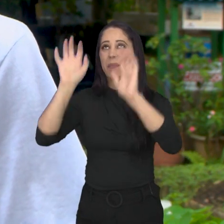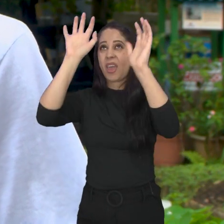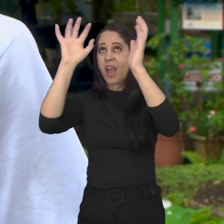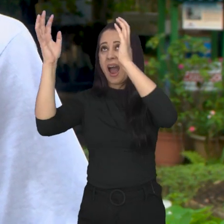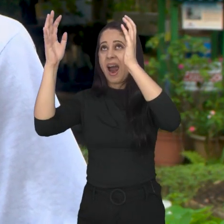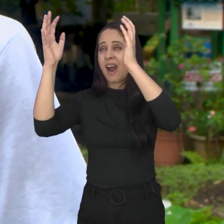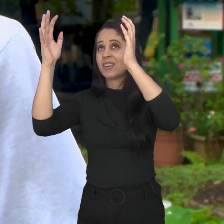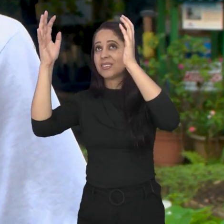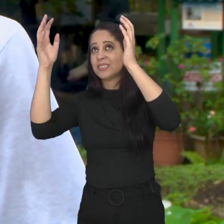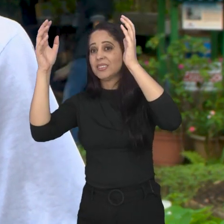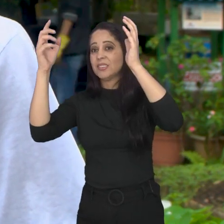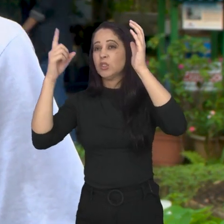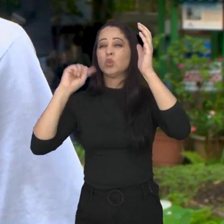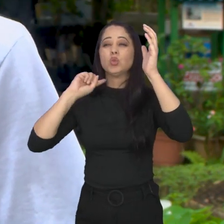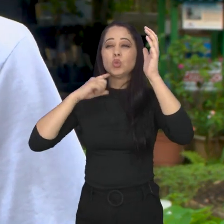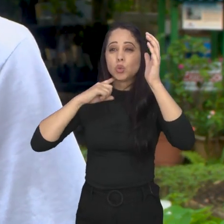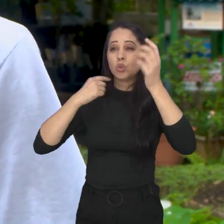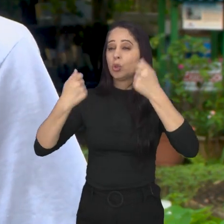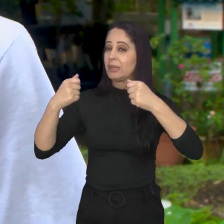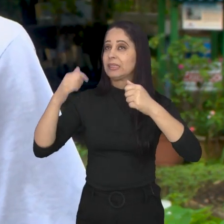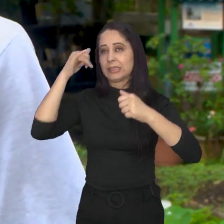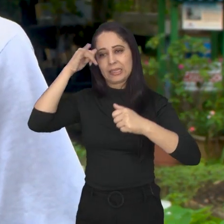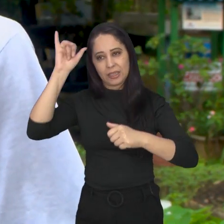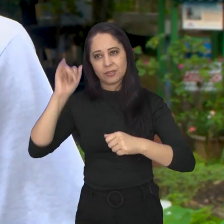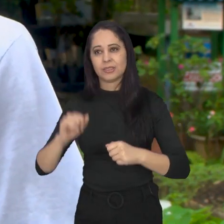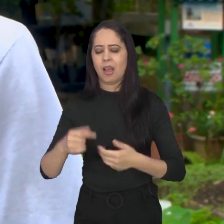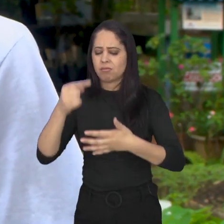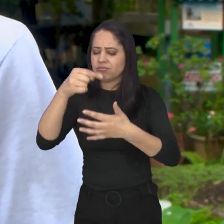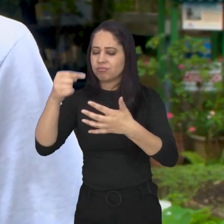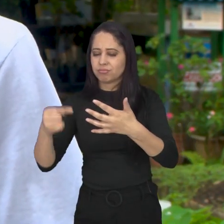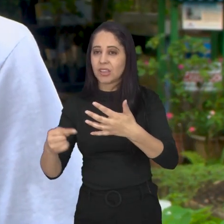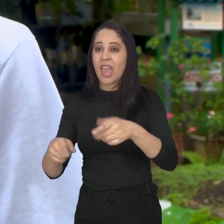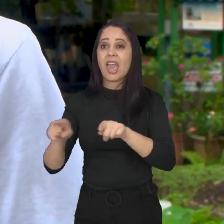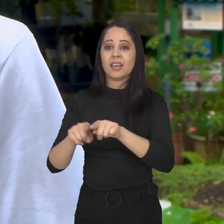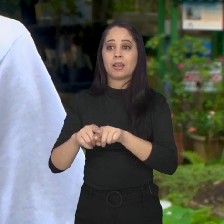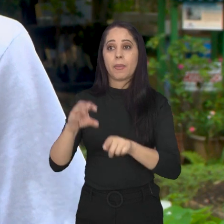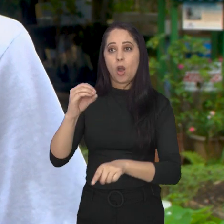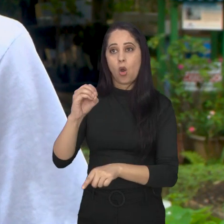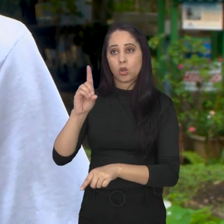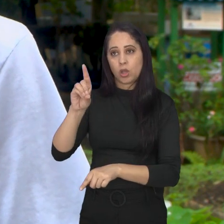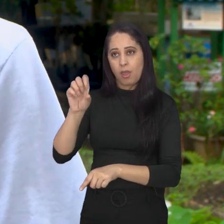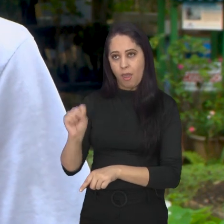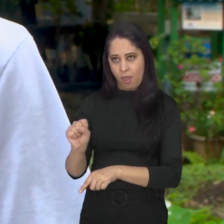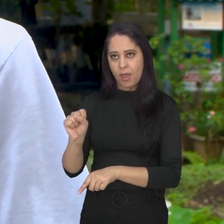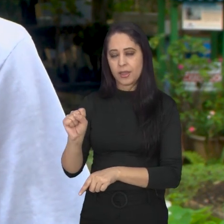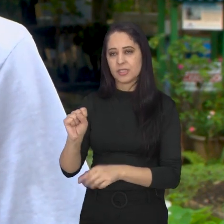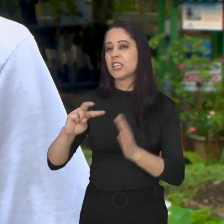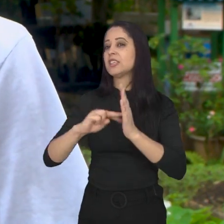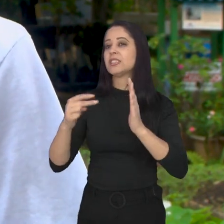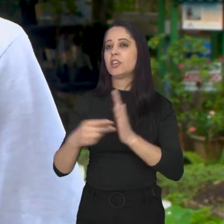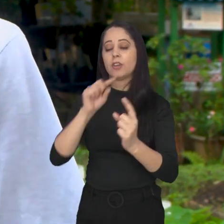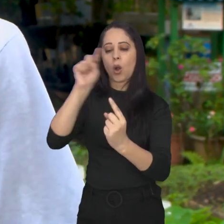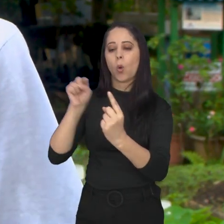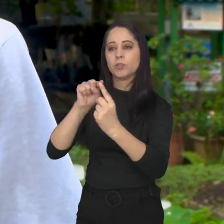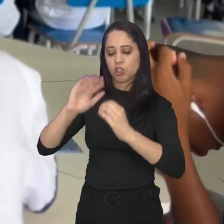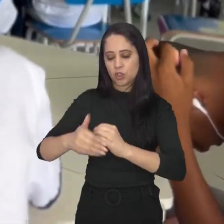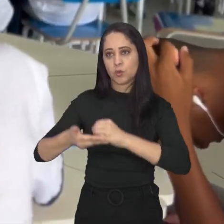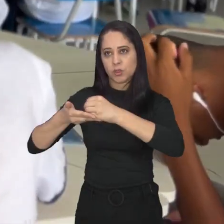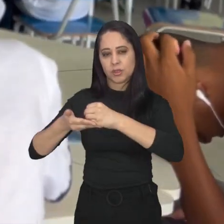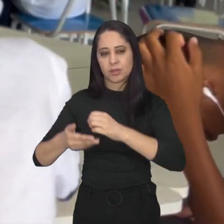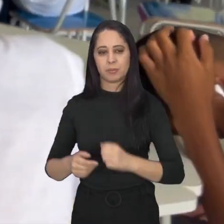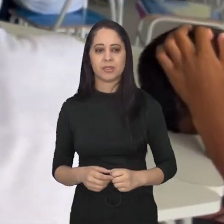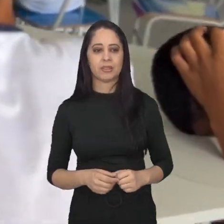é ensinar que todos somos responsáveis pelo cuidado com o meio ambiente. Então a gente chega em espaços públicos como o